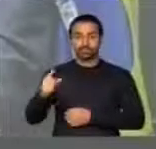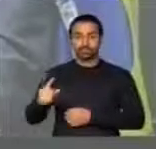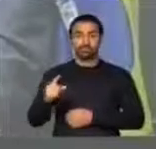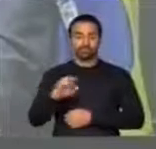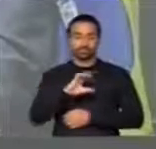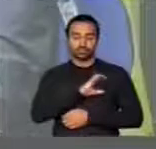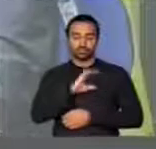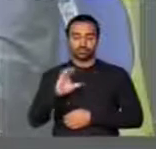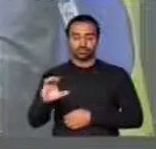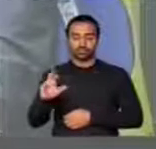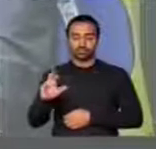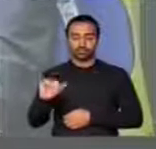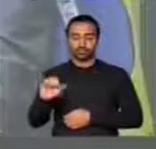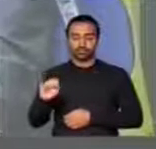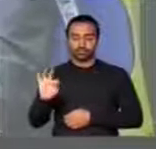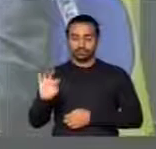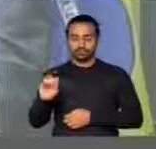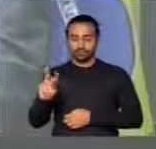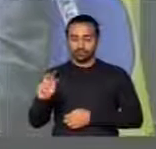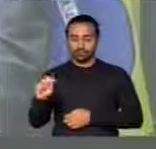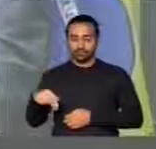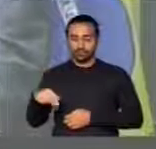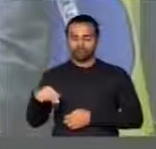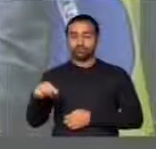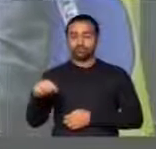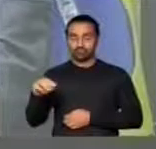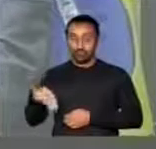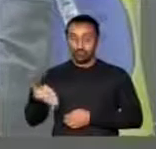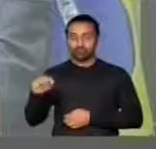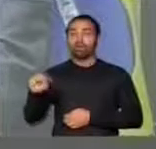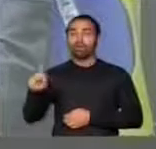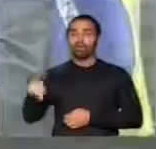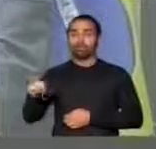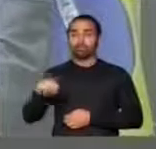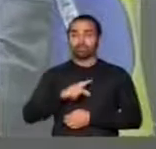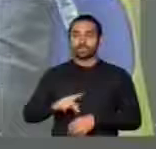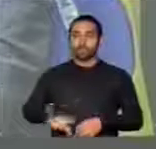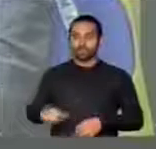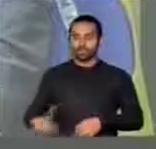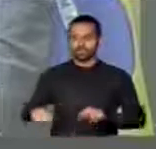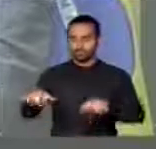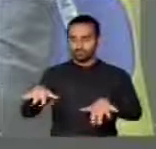Cristóvão Buarque, que preside essa sessão,